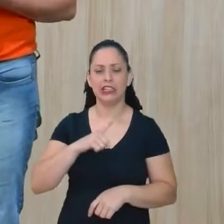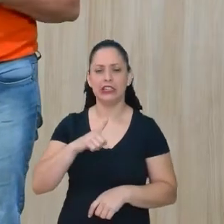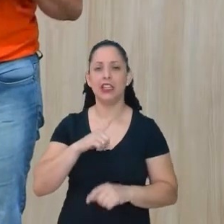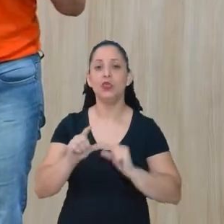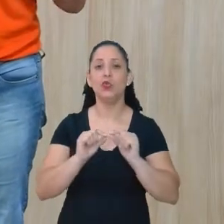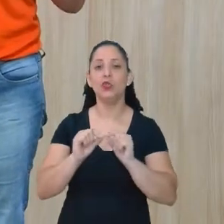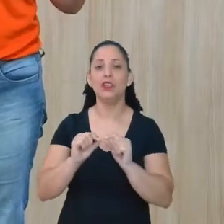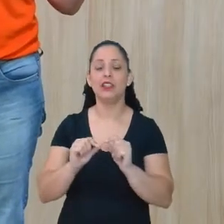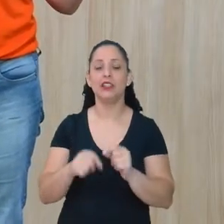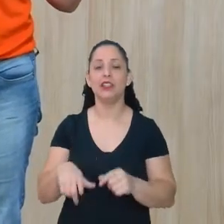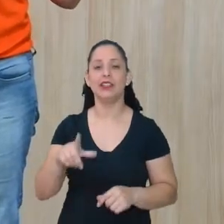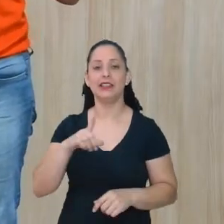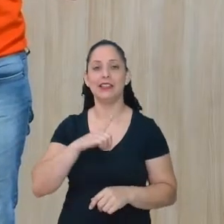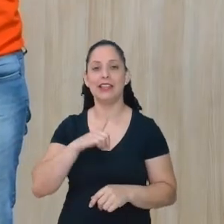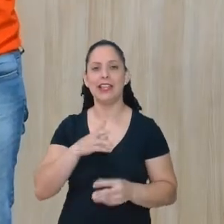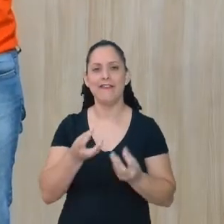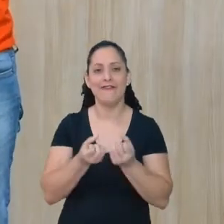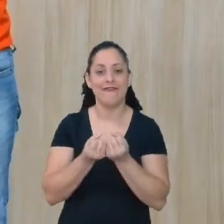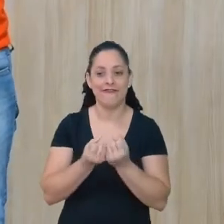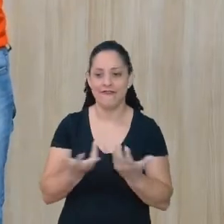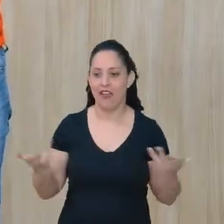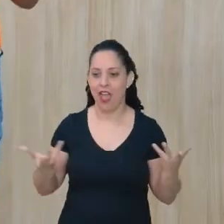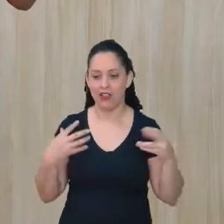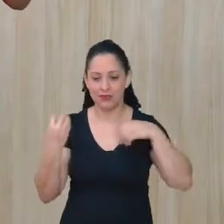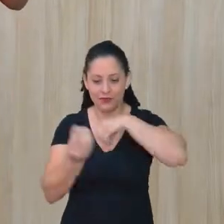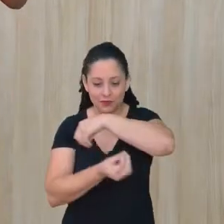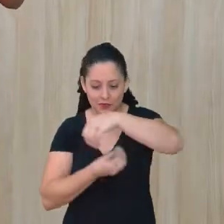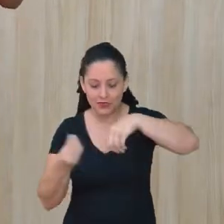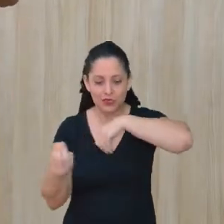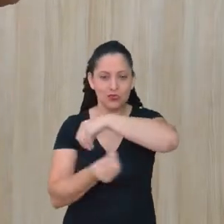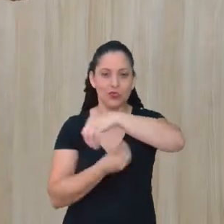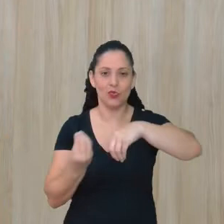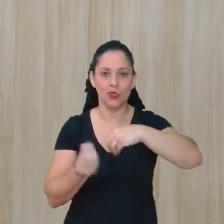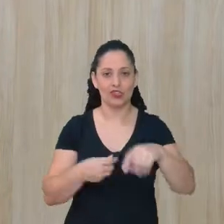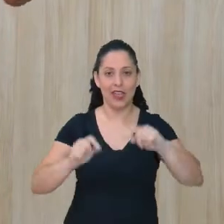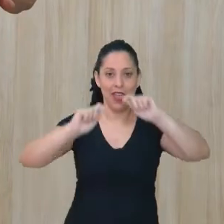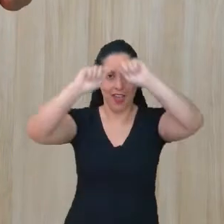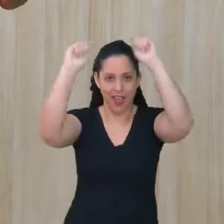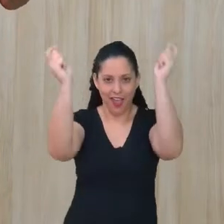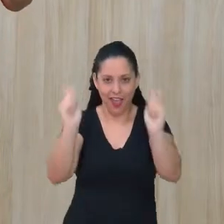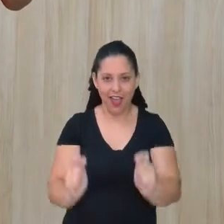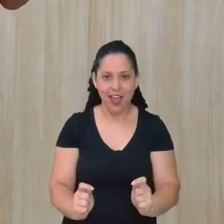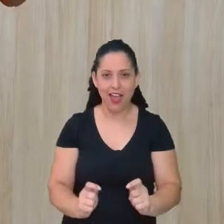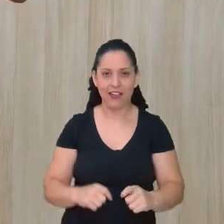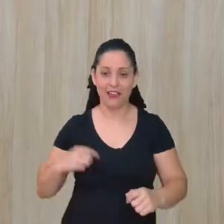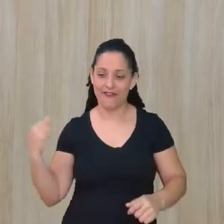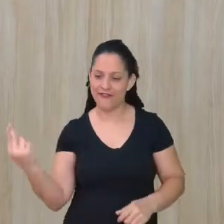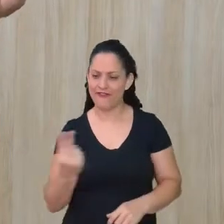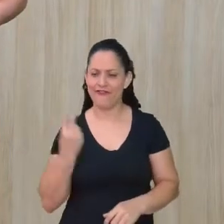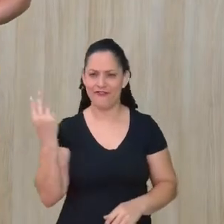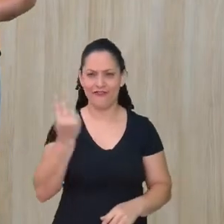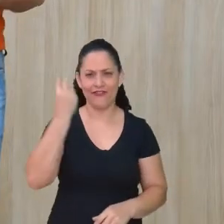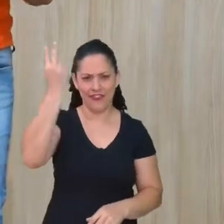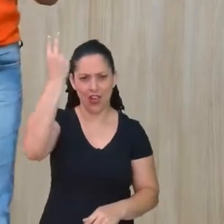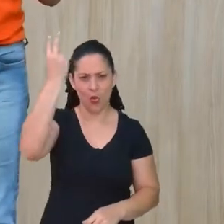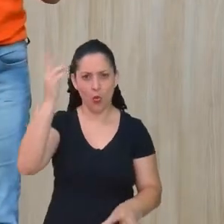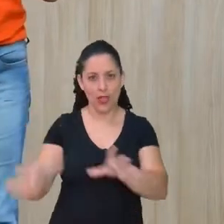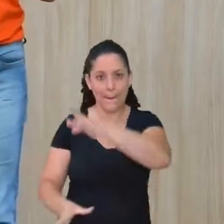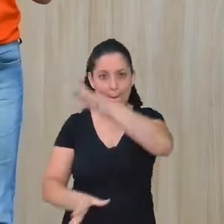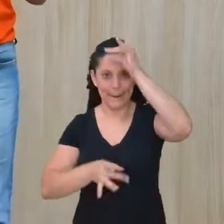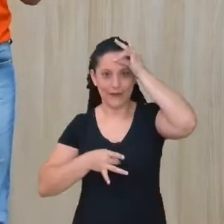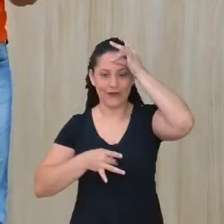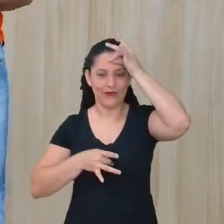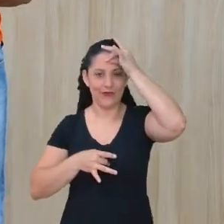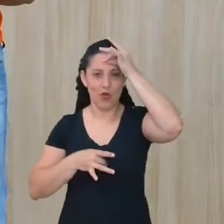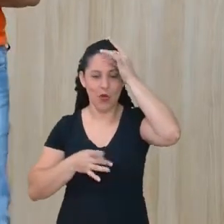quando há, né, essa mistura aí, né, da arte, valorizando a performance, né, valorizando